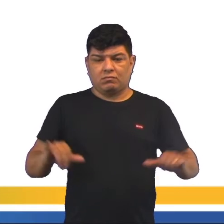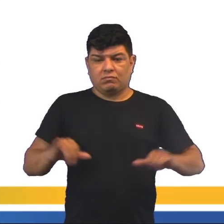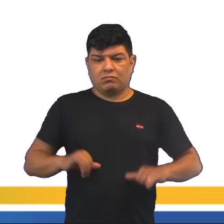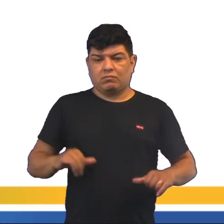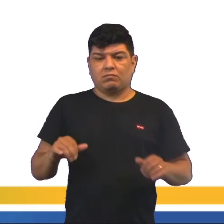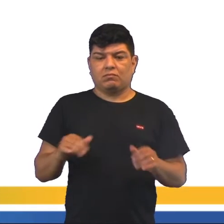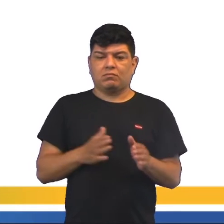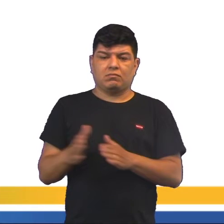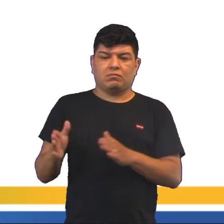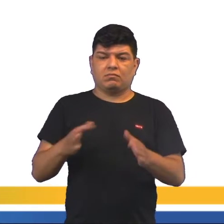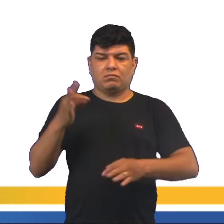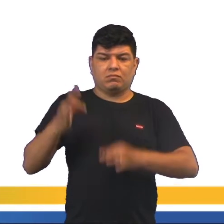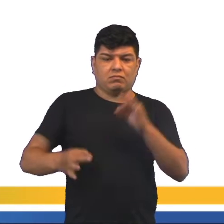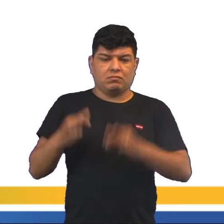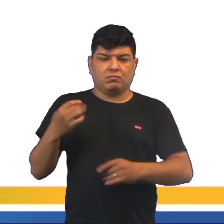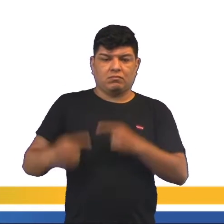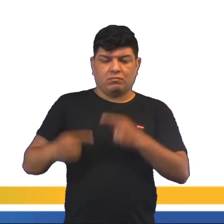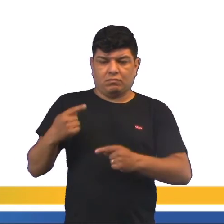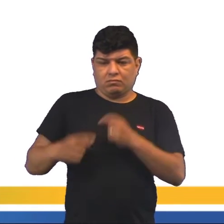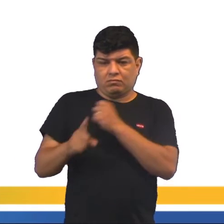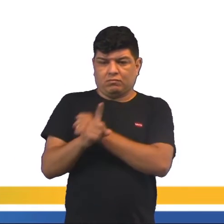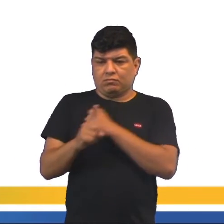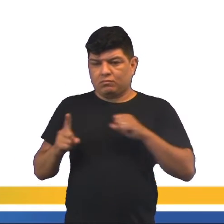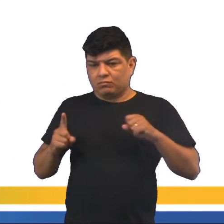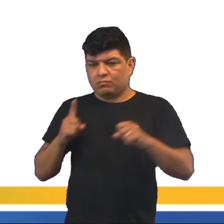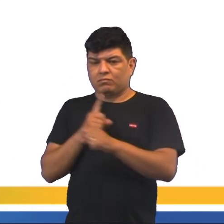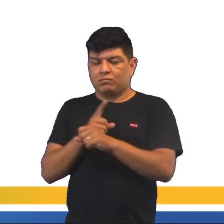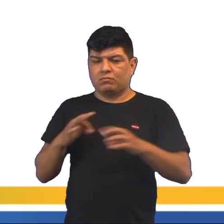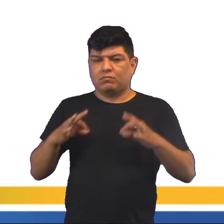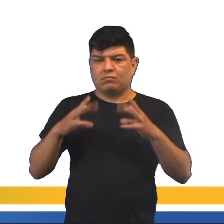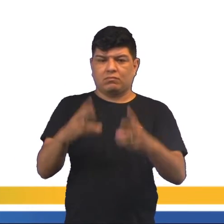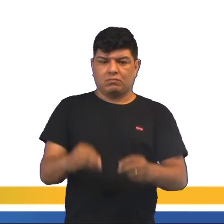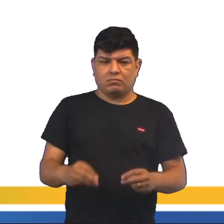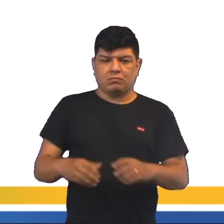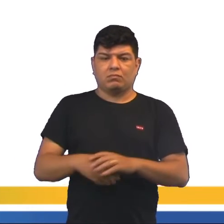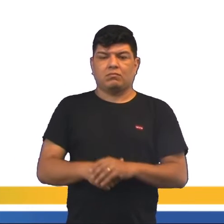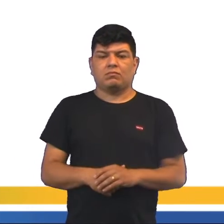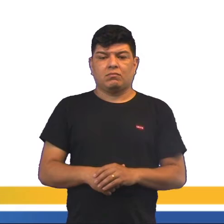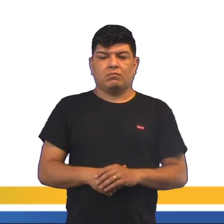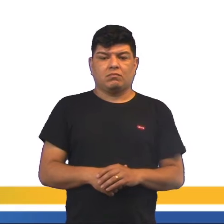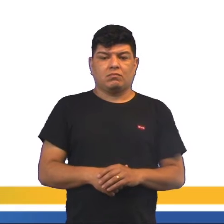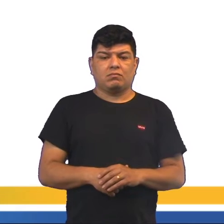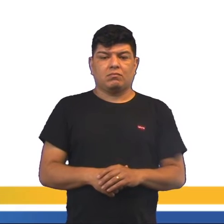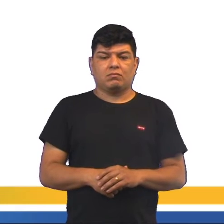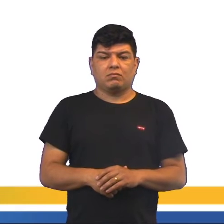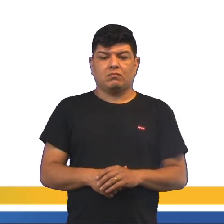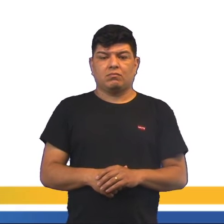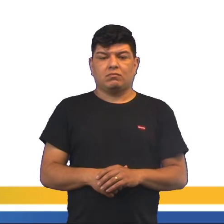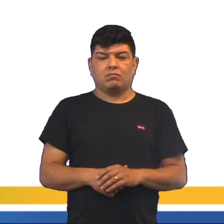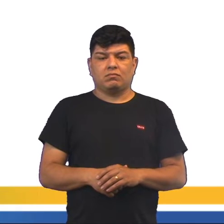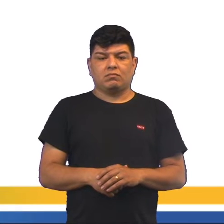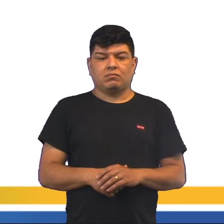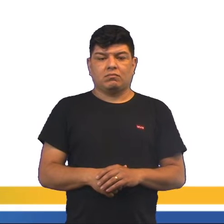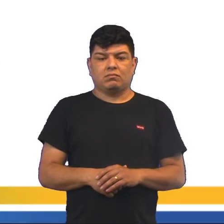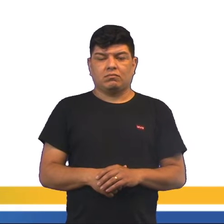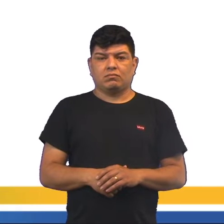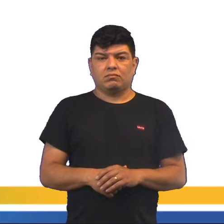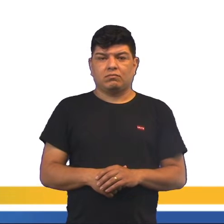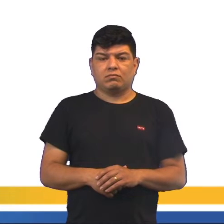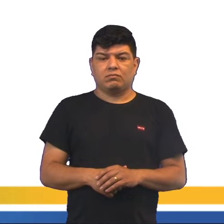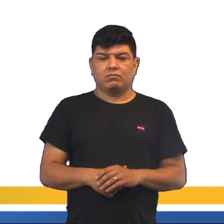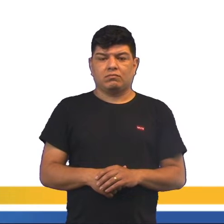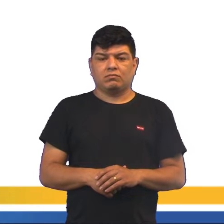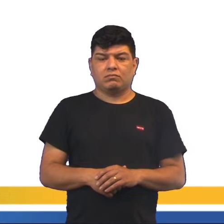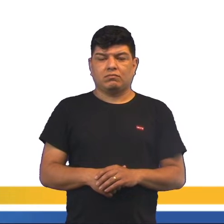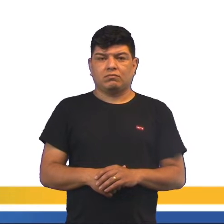empregabilidade, o reconhecimento legal de suas tradições culturais e o fenômeno na sua continuidade, né? O combate